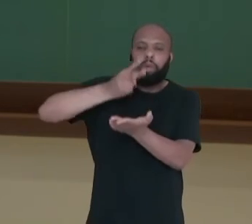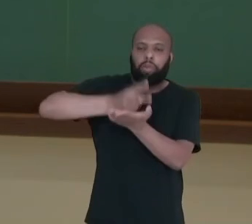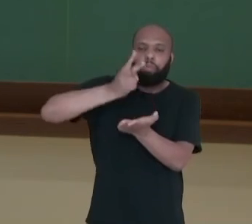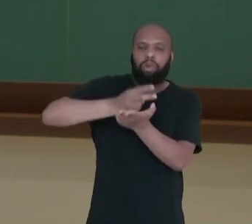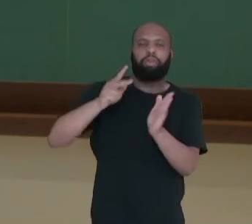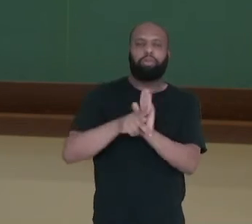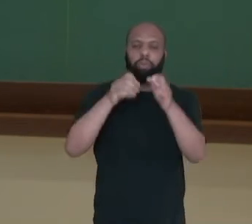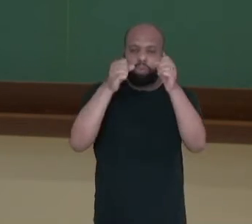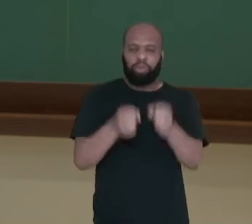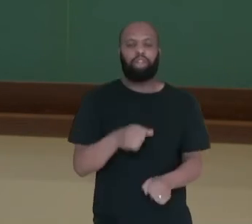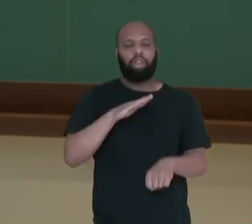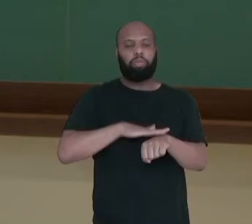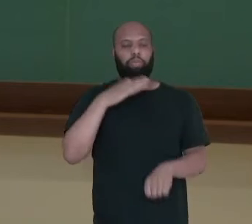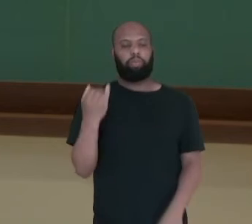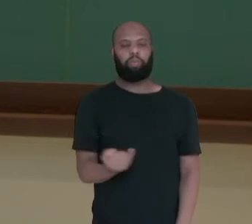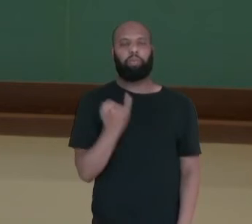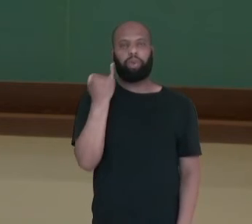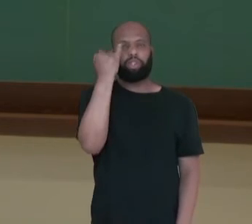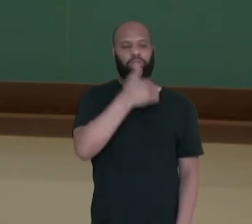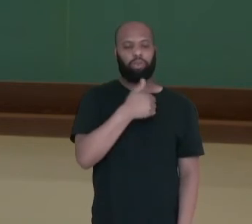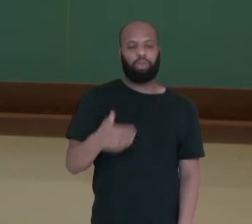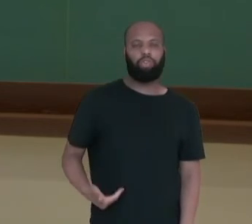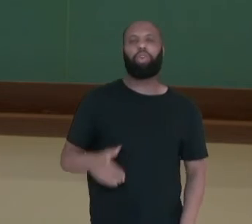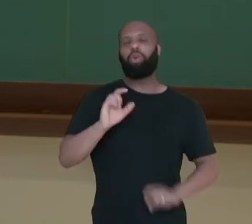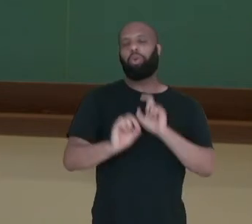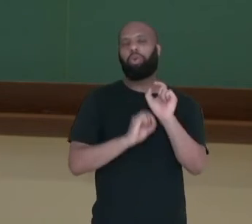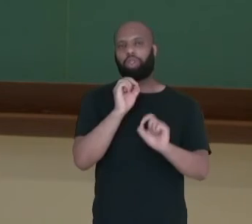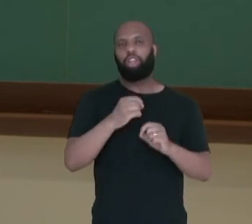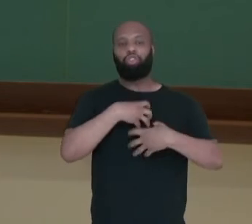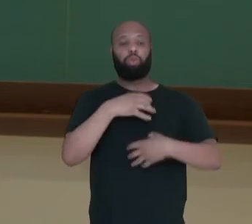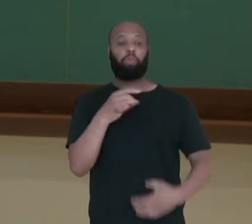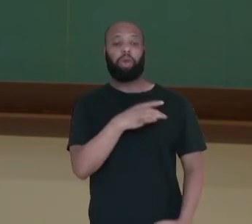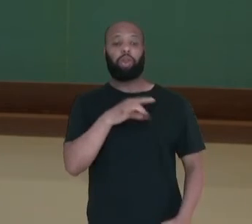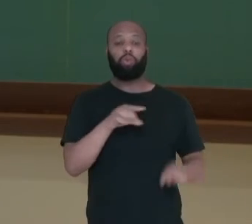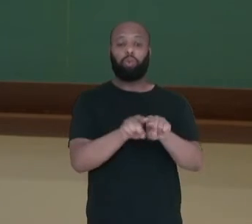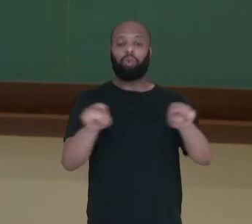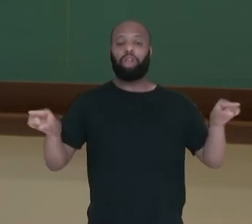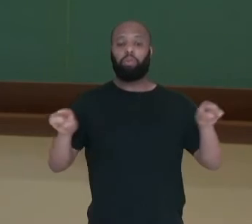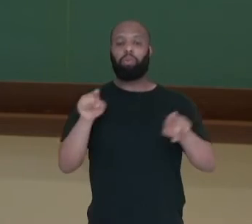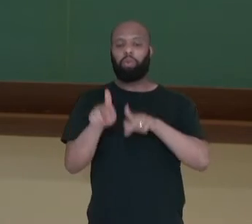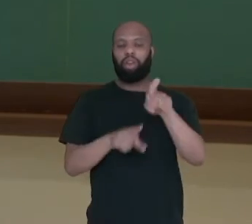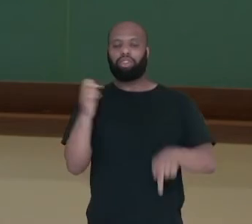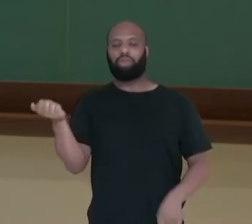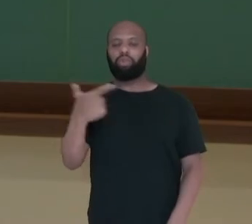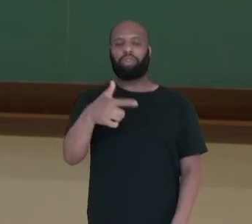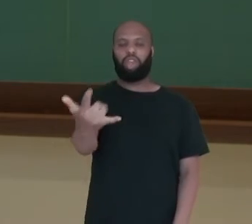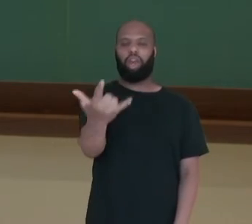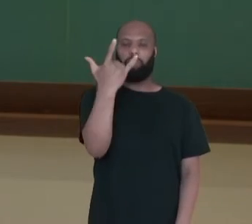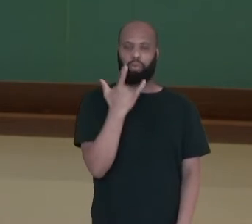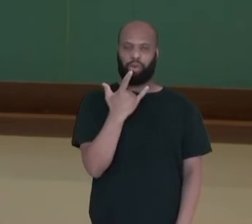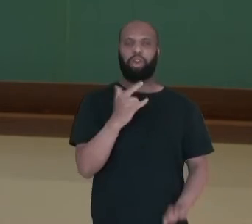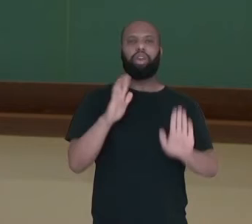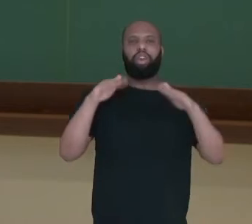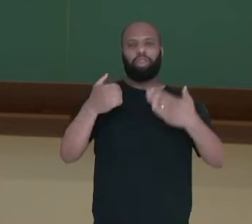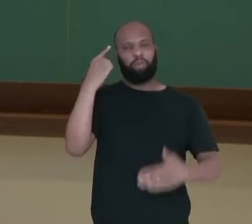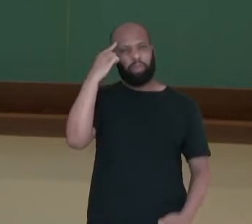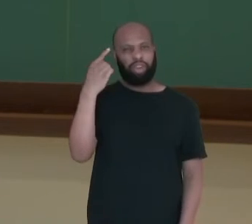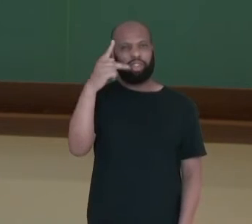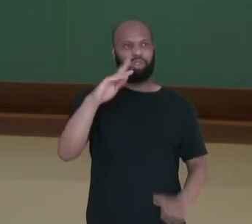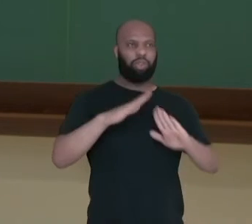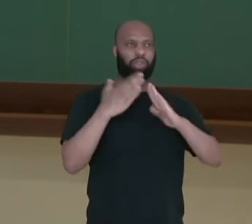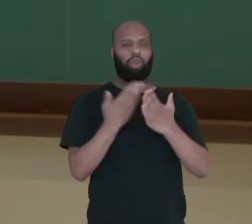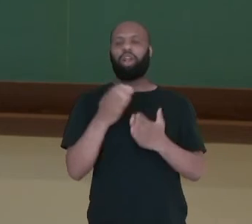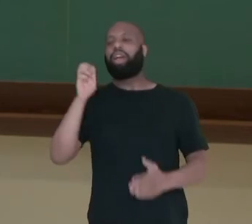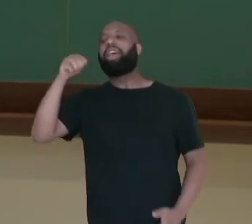poder, seria mais importante o governante se fazer temido. Pense aí na sua escola, por exemplo. Quem que é mais